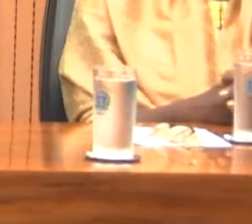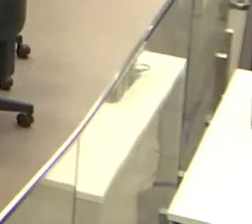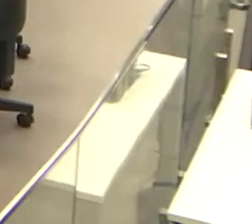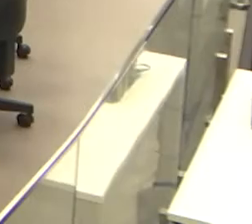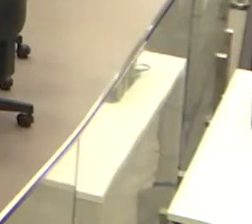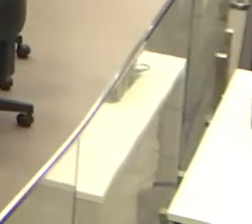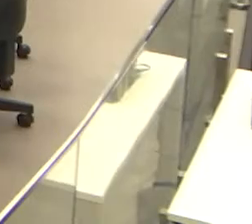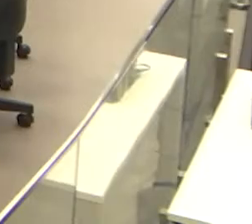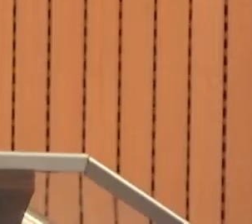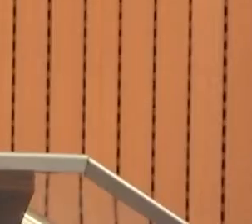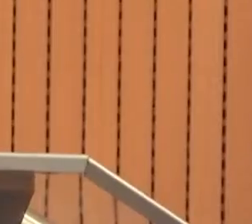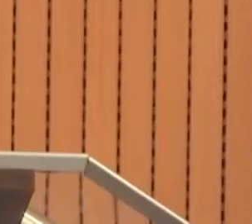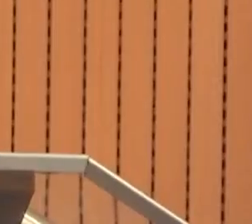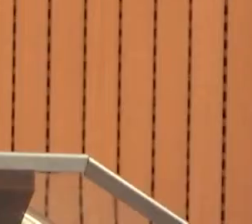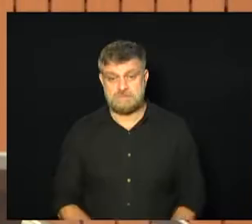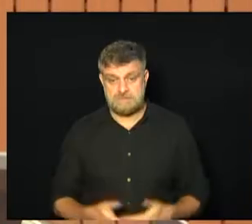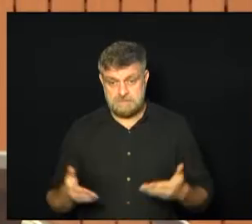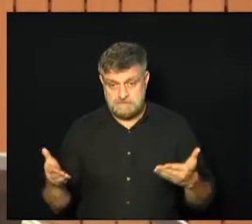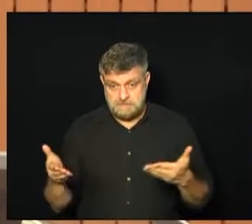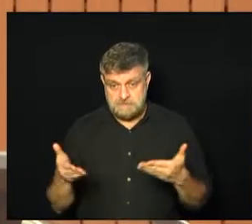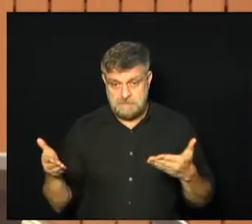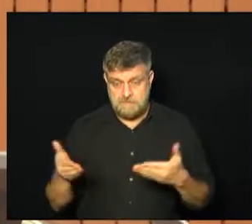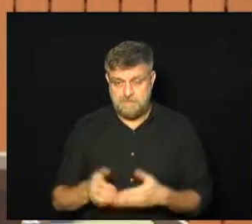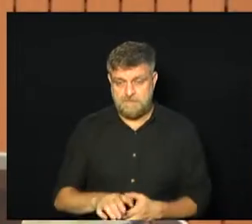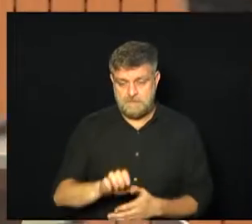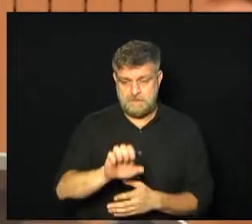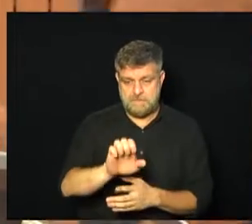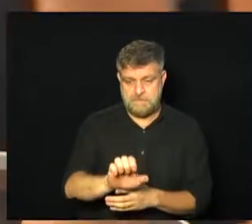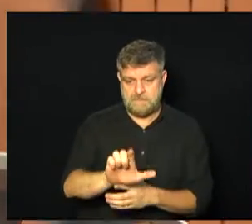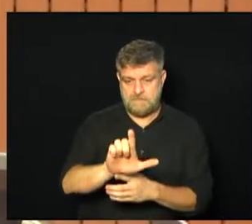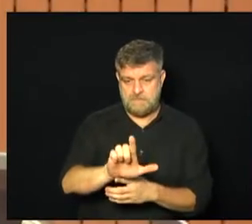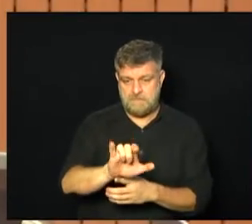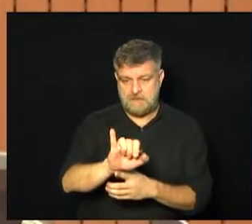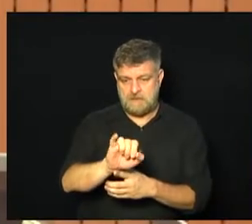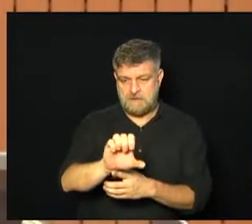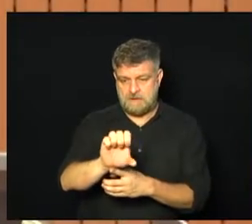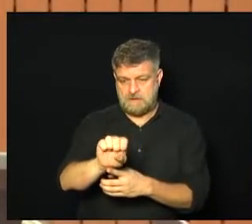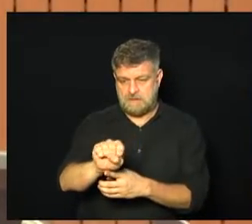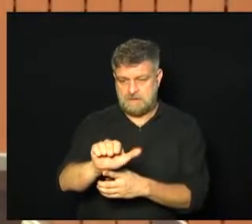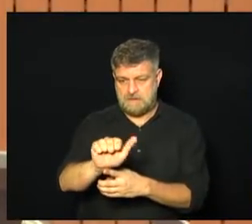Recebe agora o diploma Elizabeth Aparecida Pinto.